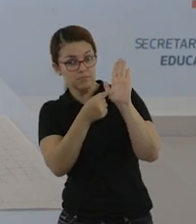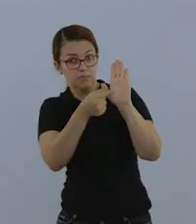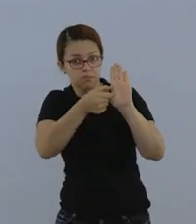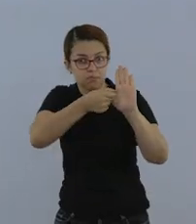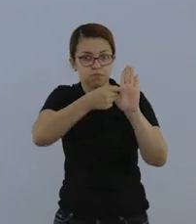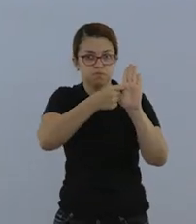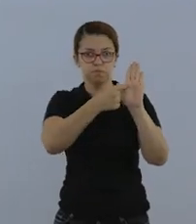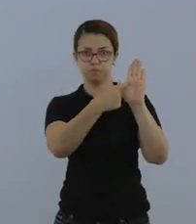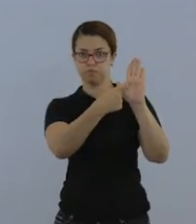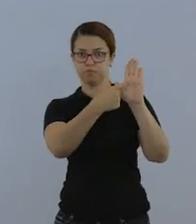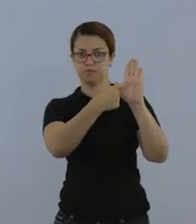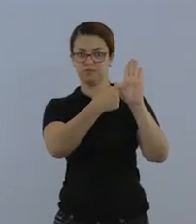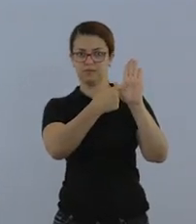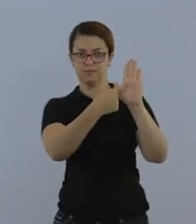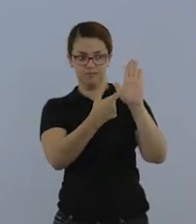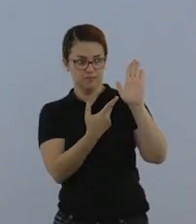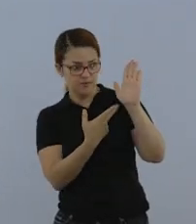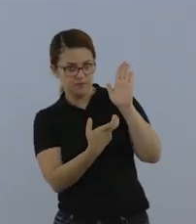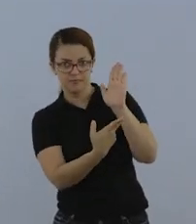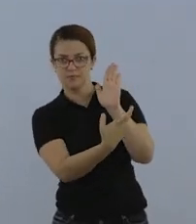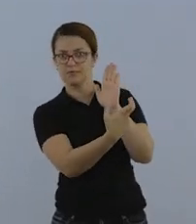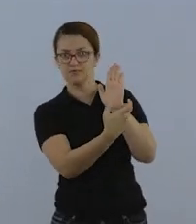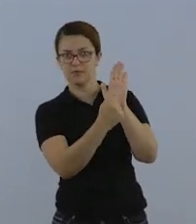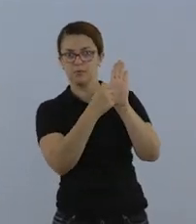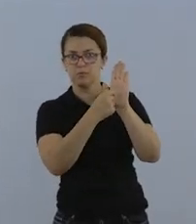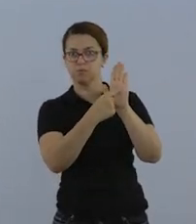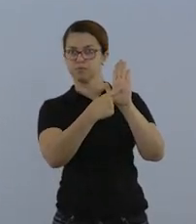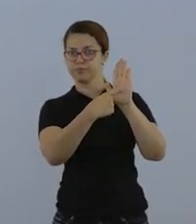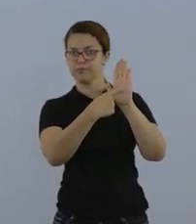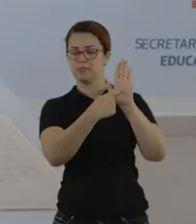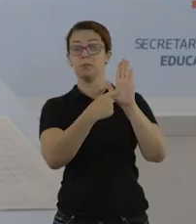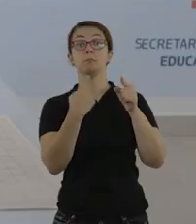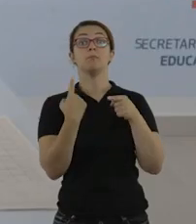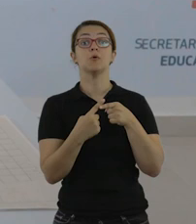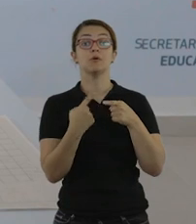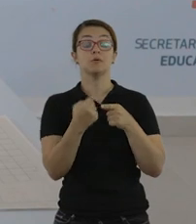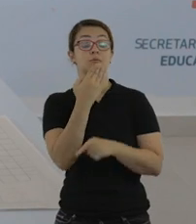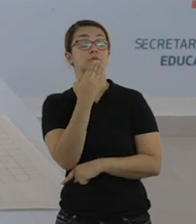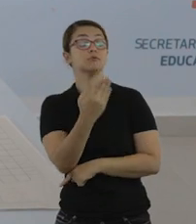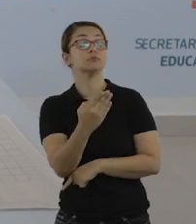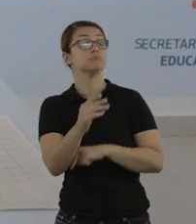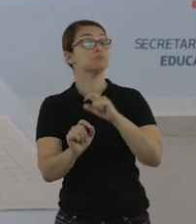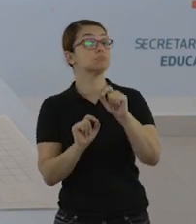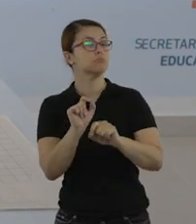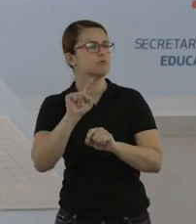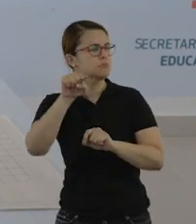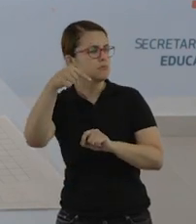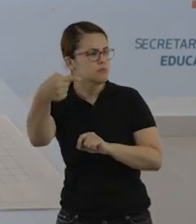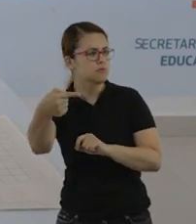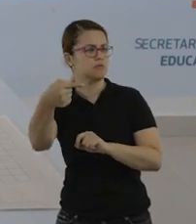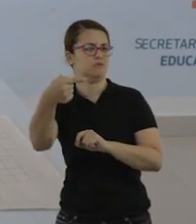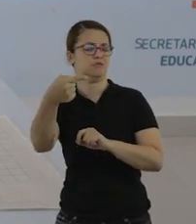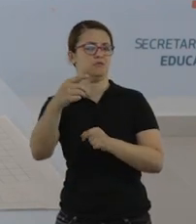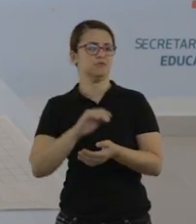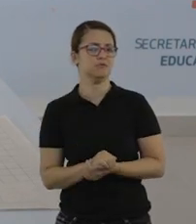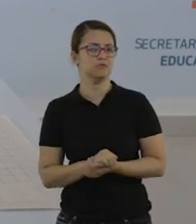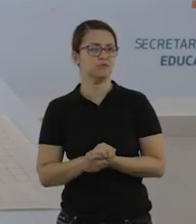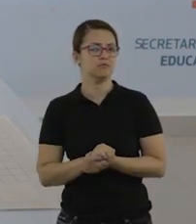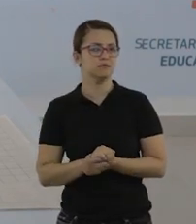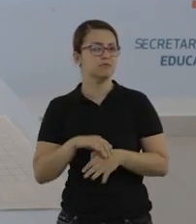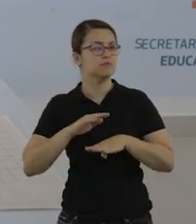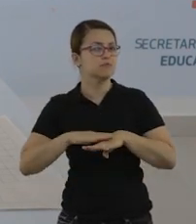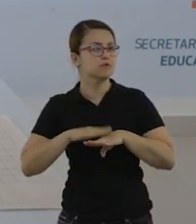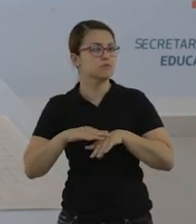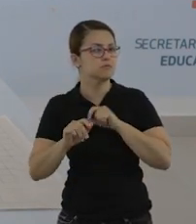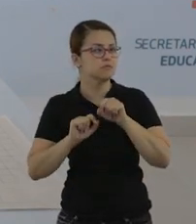maior, tá vendo, ó? Ficou maior, porque eu vou pedir depois para a criança